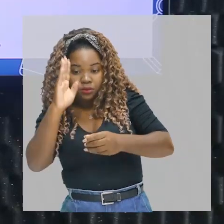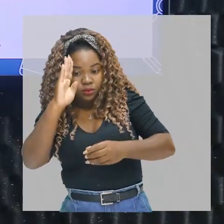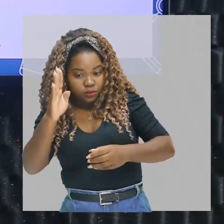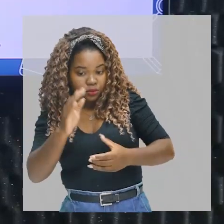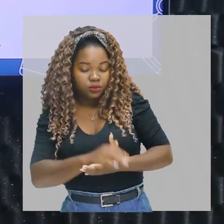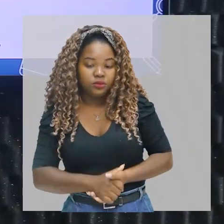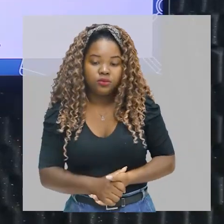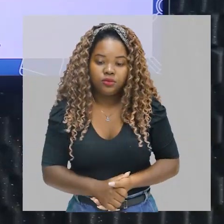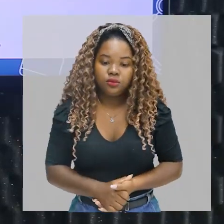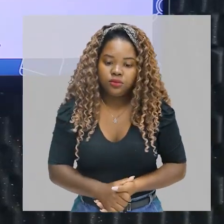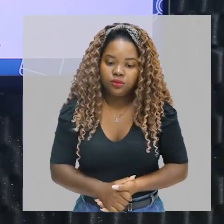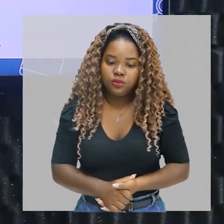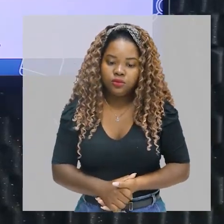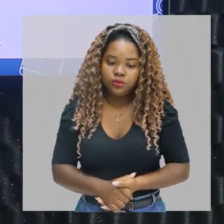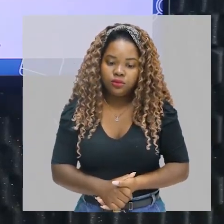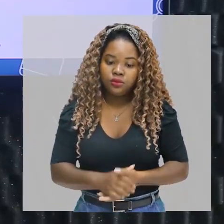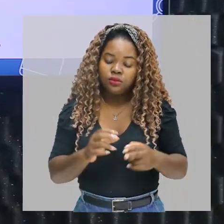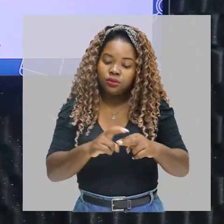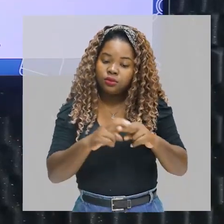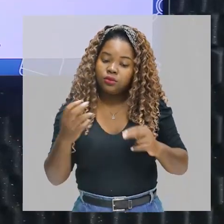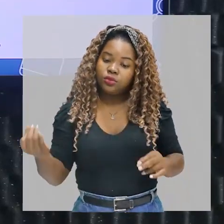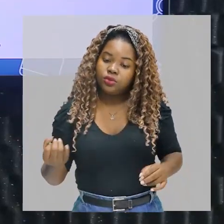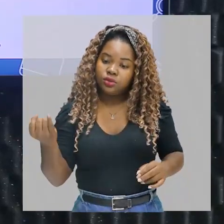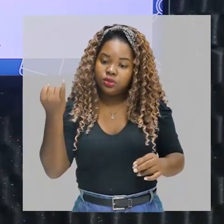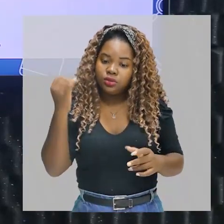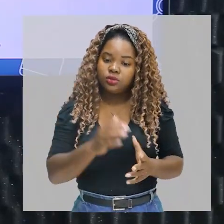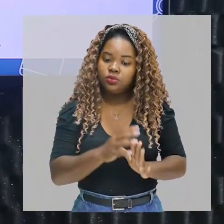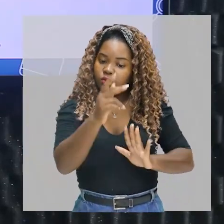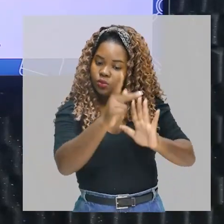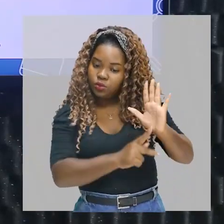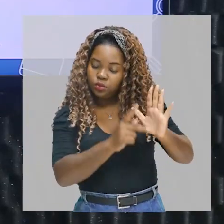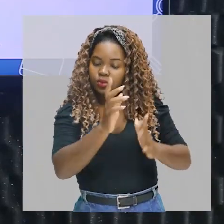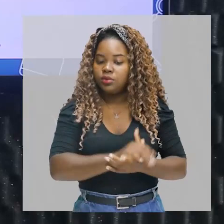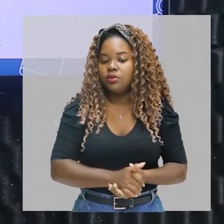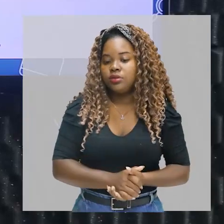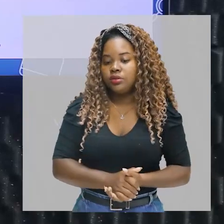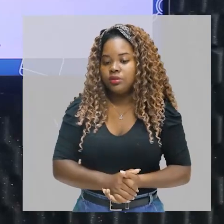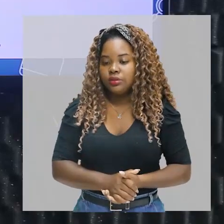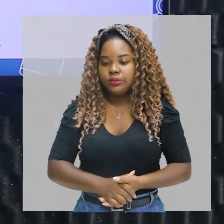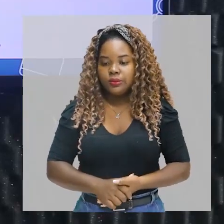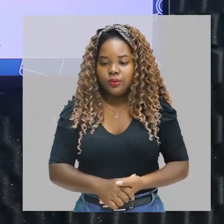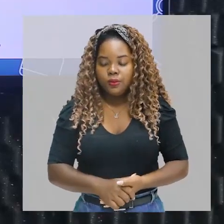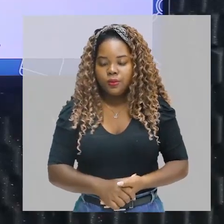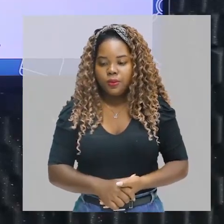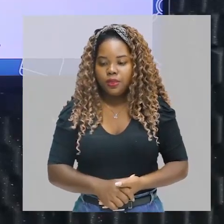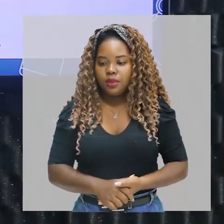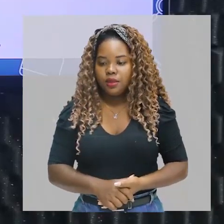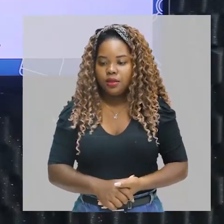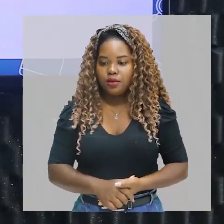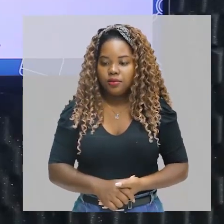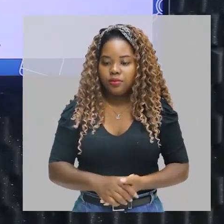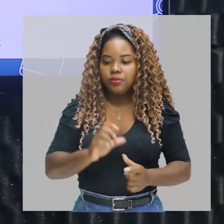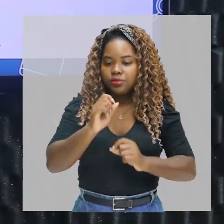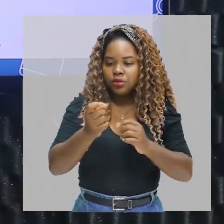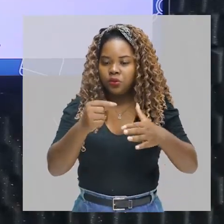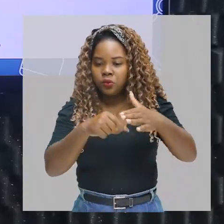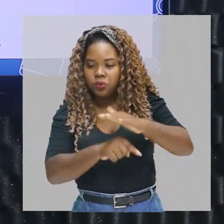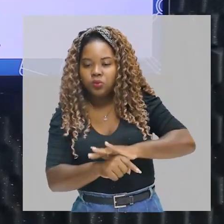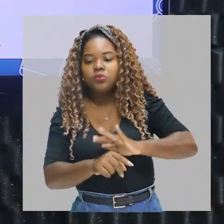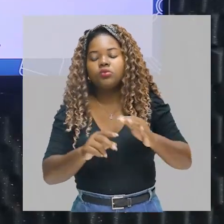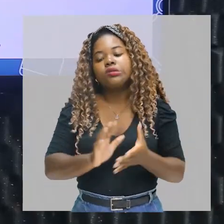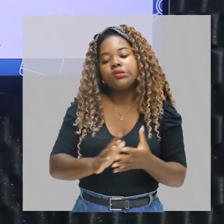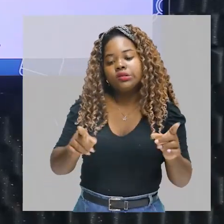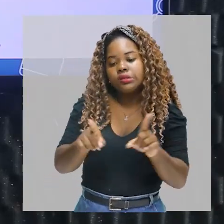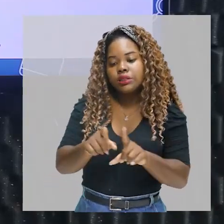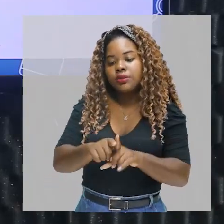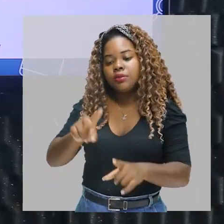da adaptação. Aí, por isso, a importância do planejamento, que ele deve ser bem executado, para que a intensidade, o volume